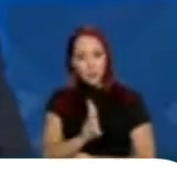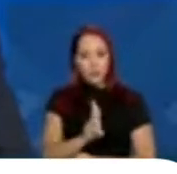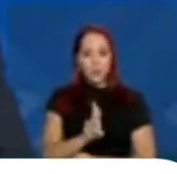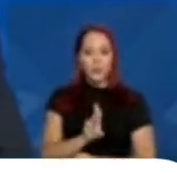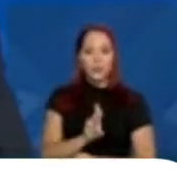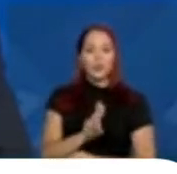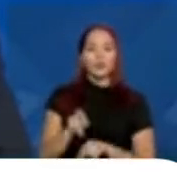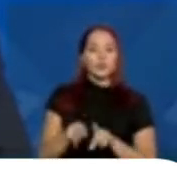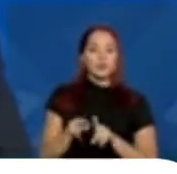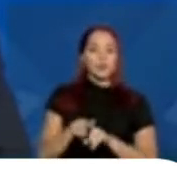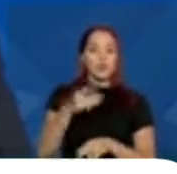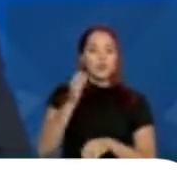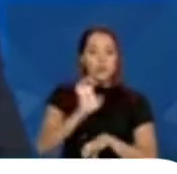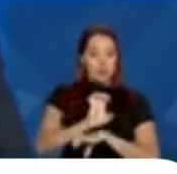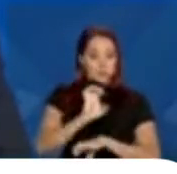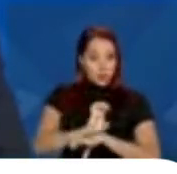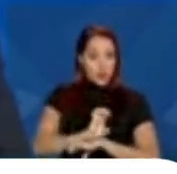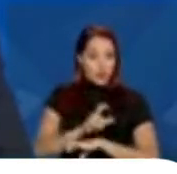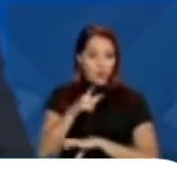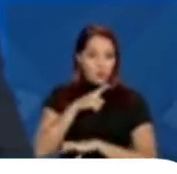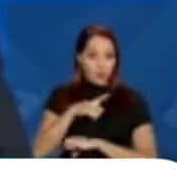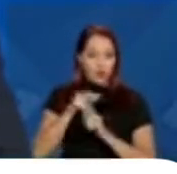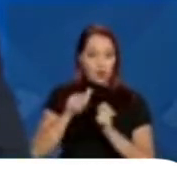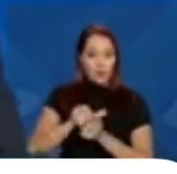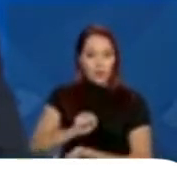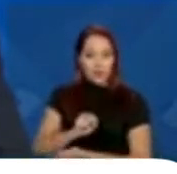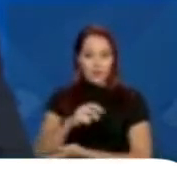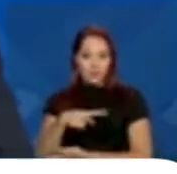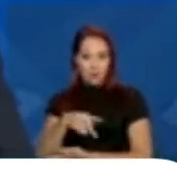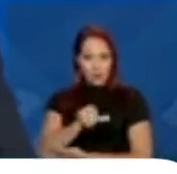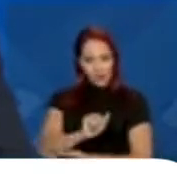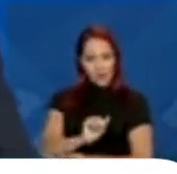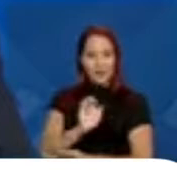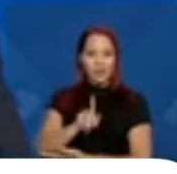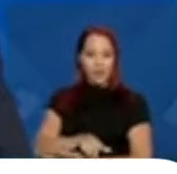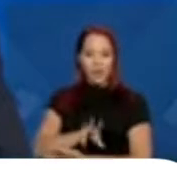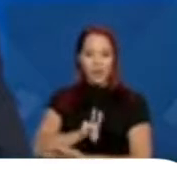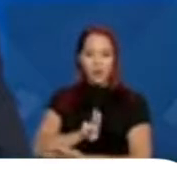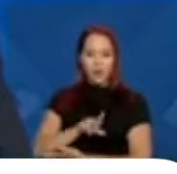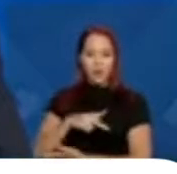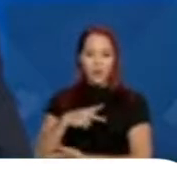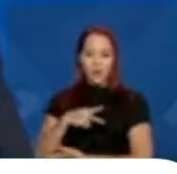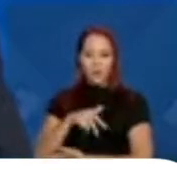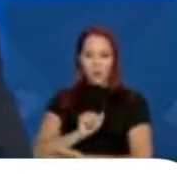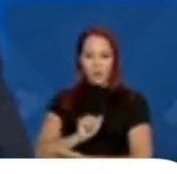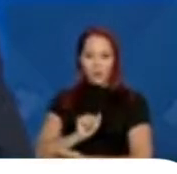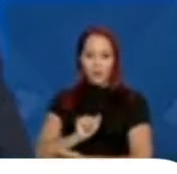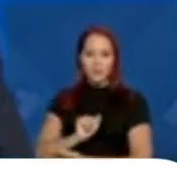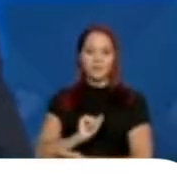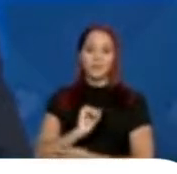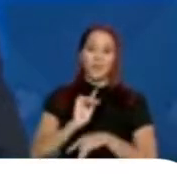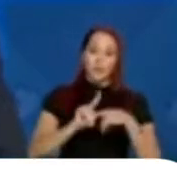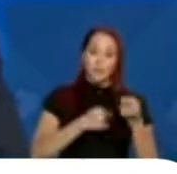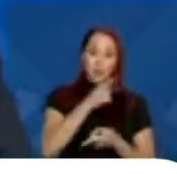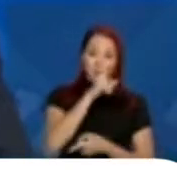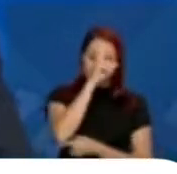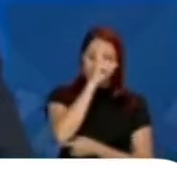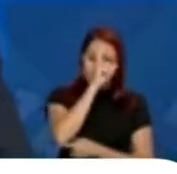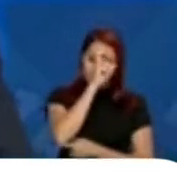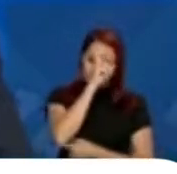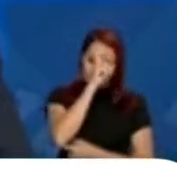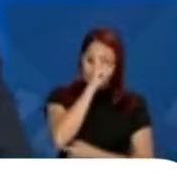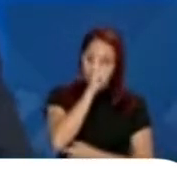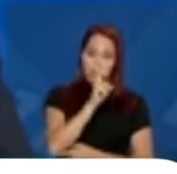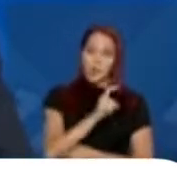O Estado entra nas SPA, que são as UPAs ou UPAs, e depois os hospitais de média e